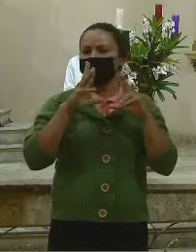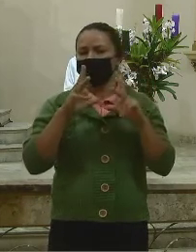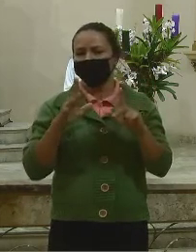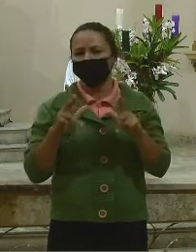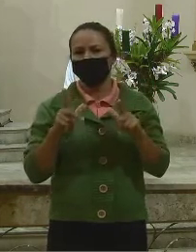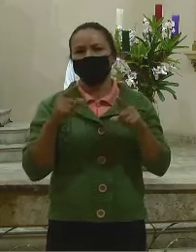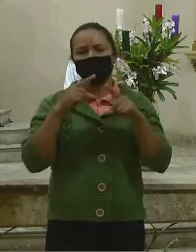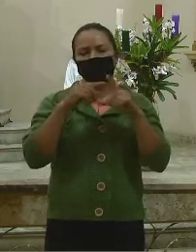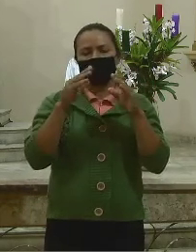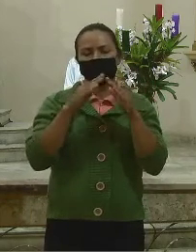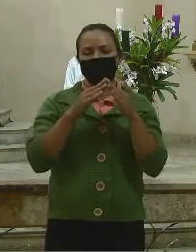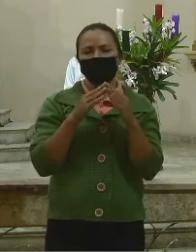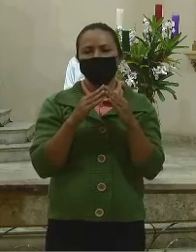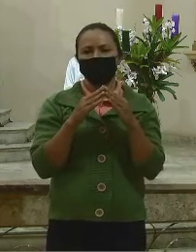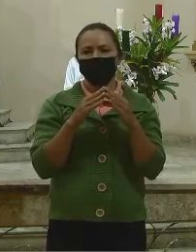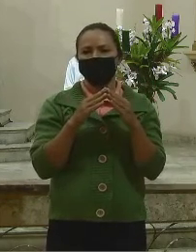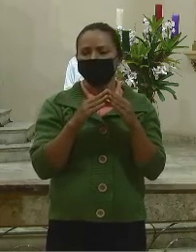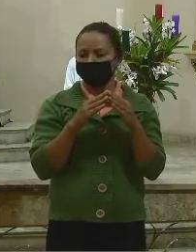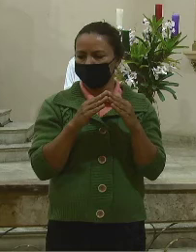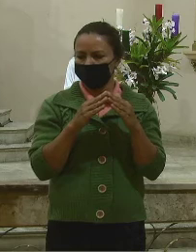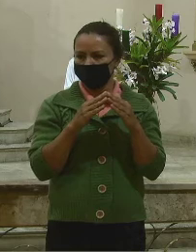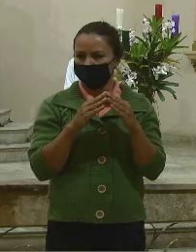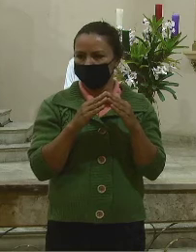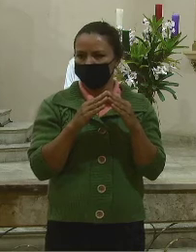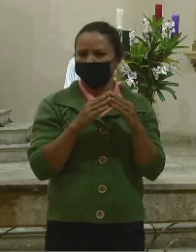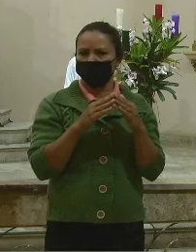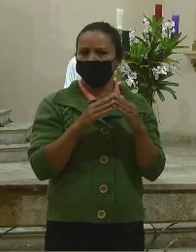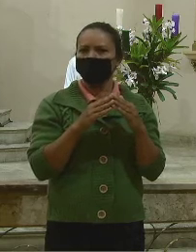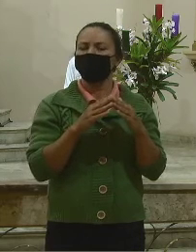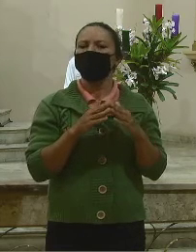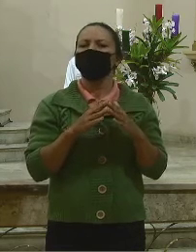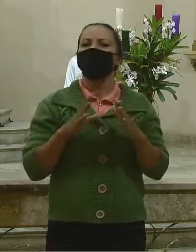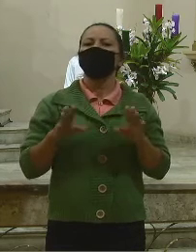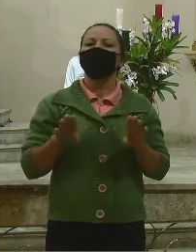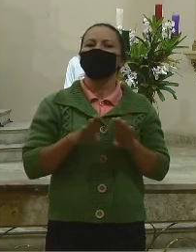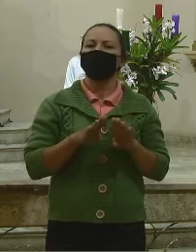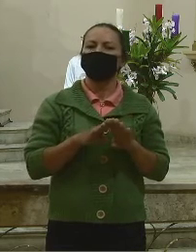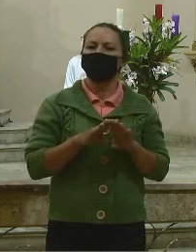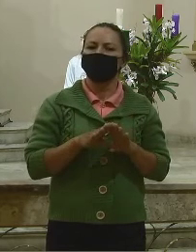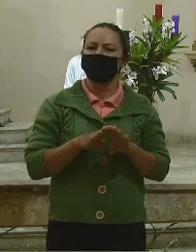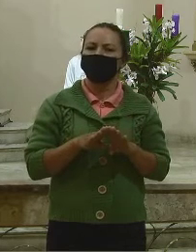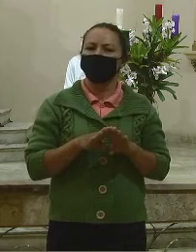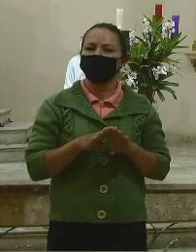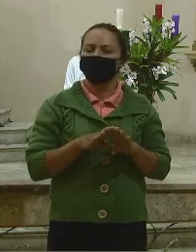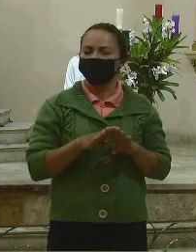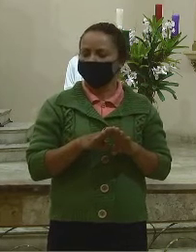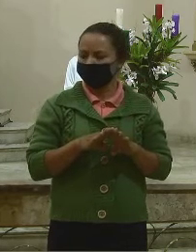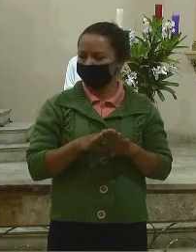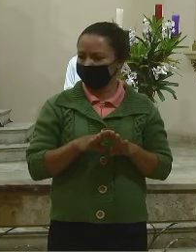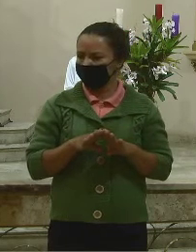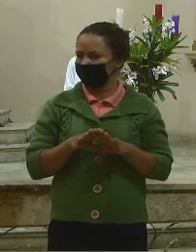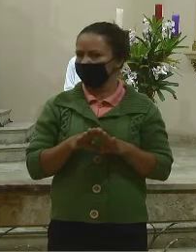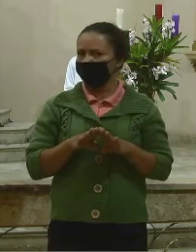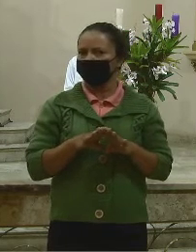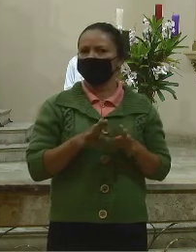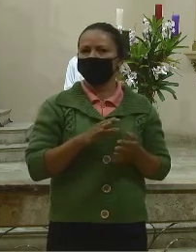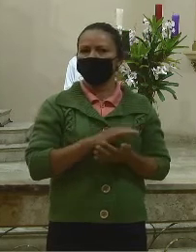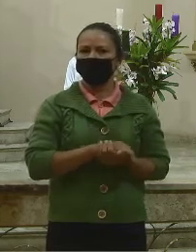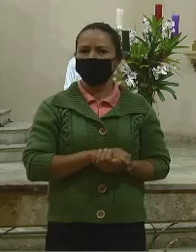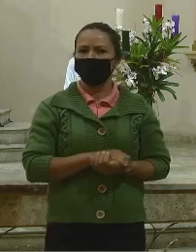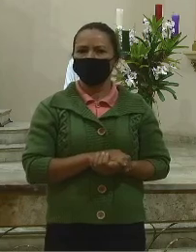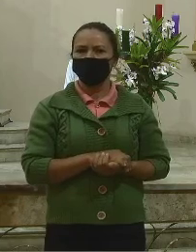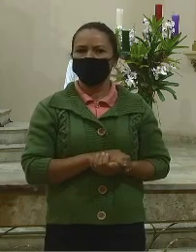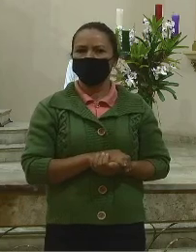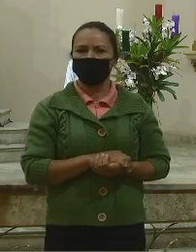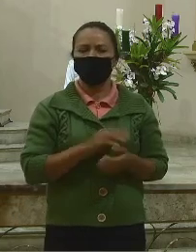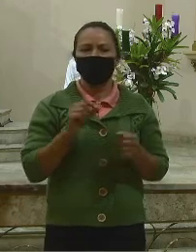da Igreja, pelo Concílio Vaticano II, na diversidade dos dons, dos carismas,